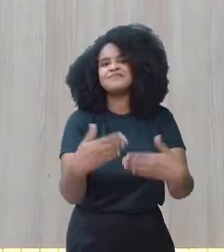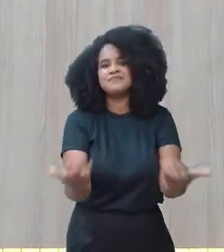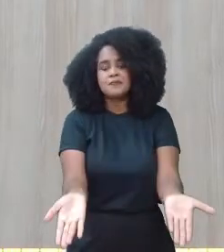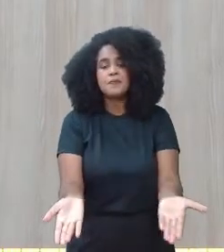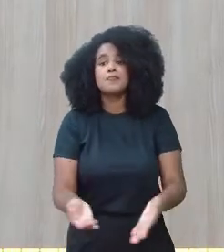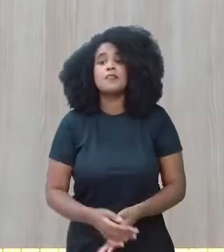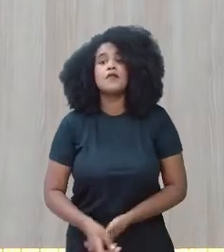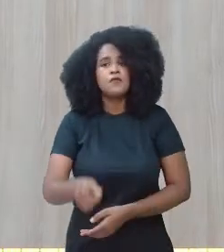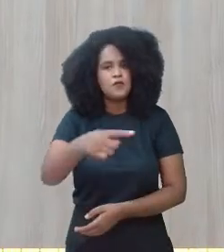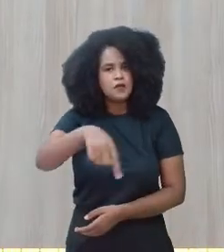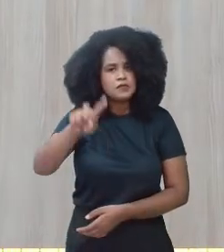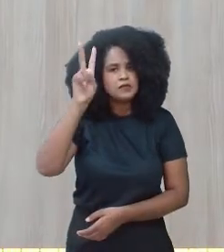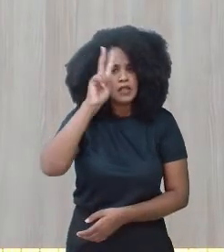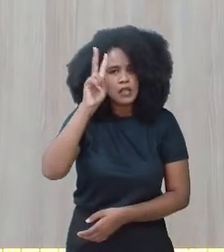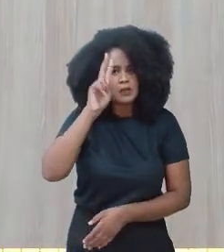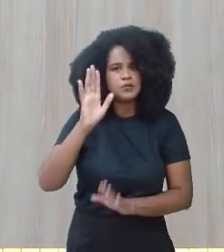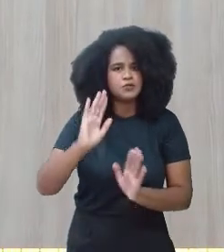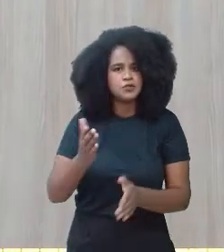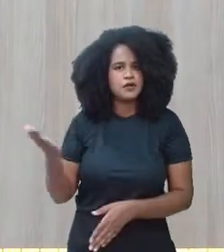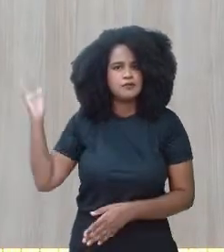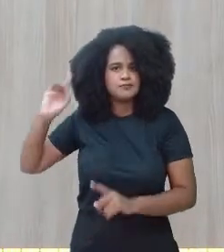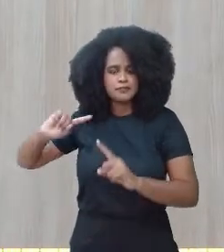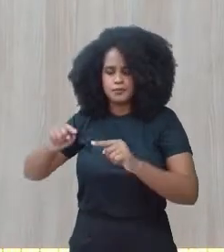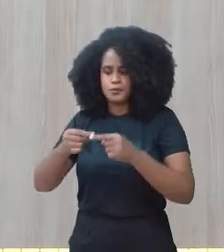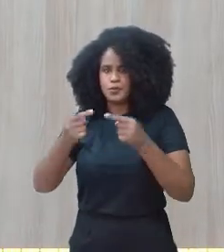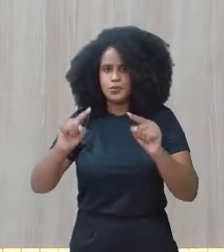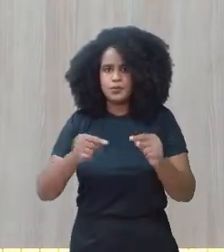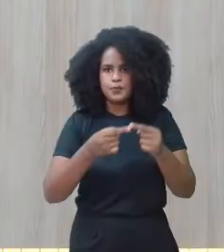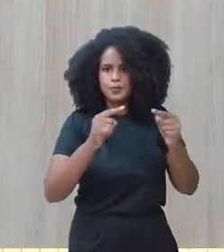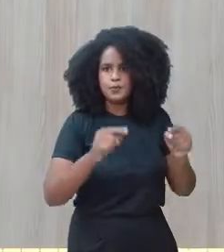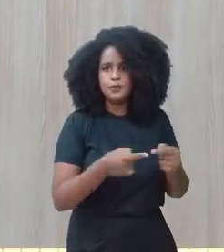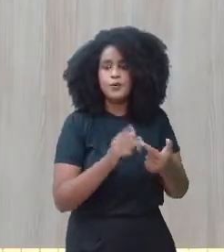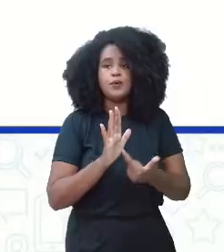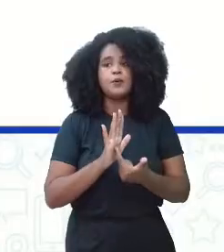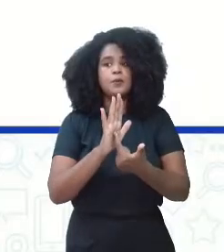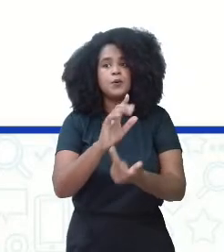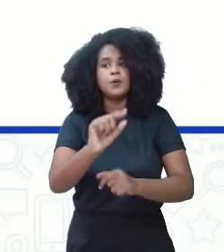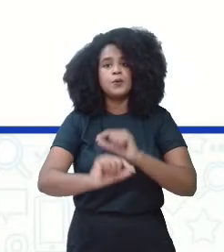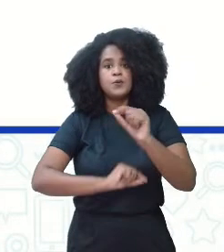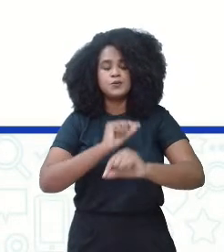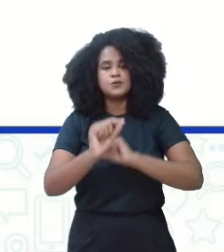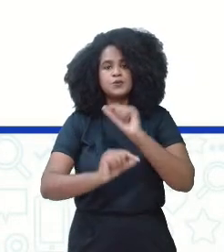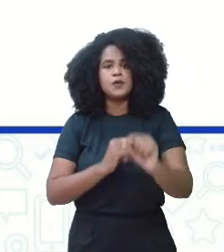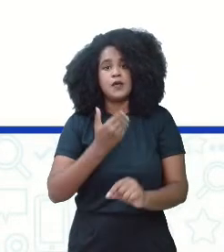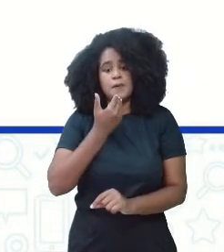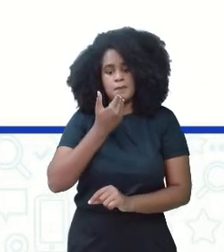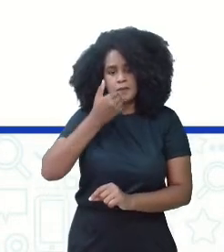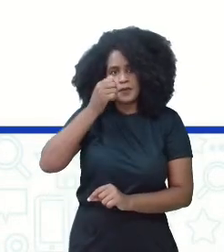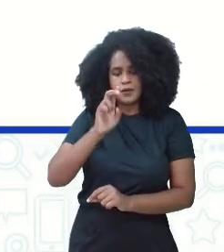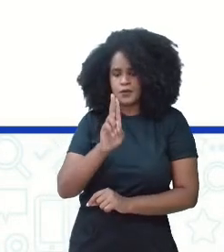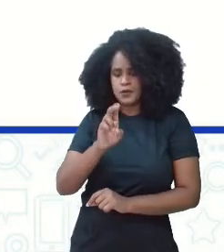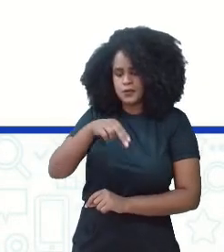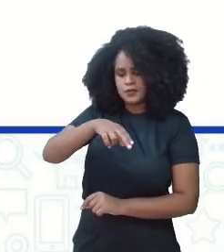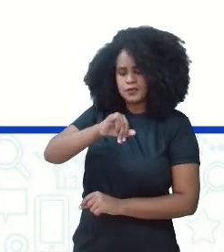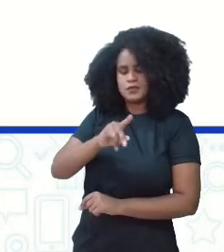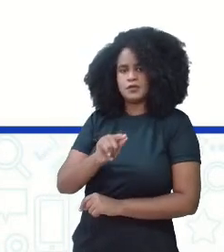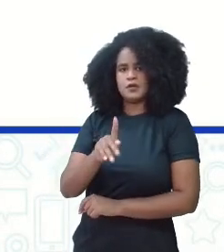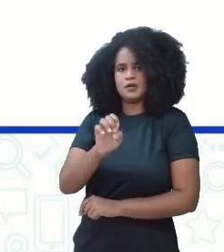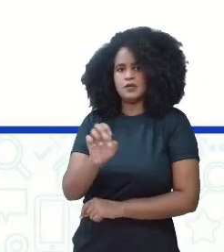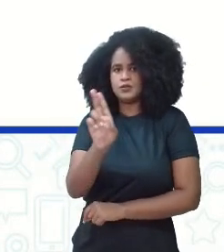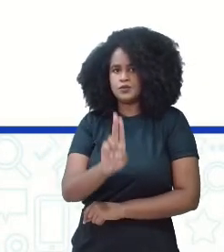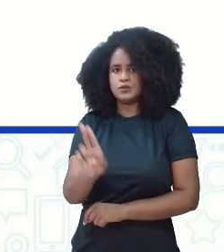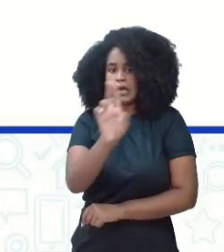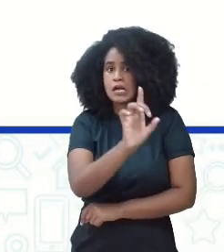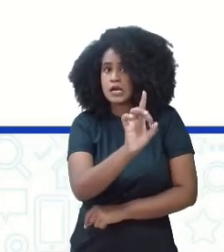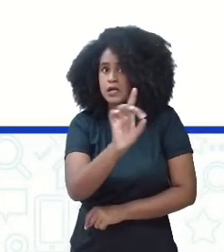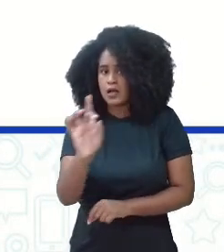lembrar dessas relações, mas eu coloquei aqui uma outra telinha que mostra pra gente quais que seriam, normalmente, as unidades utilizadas